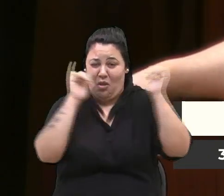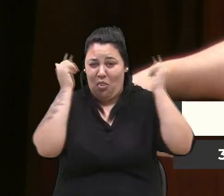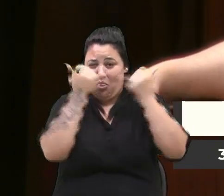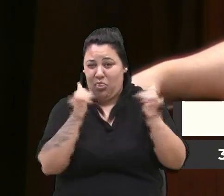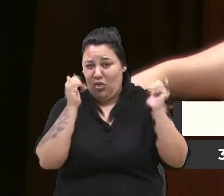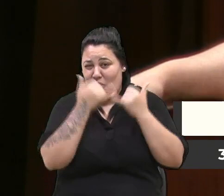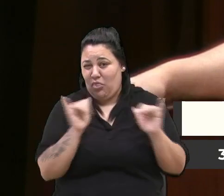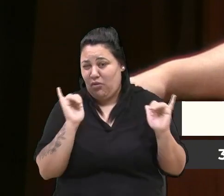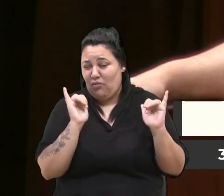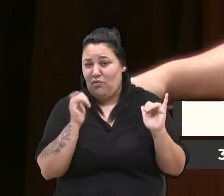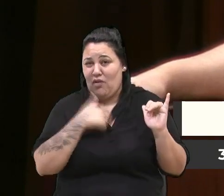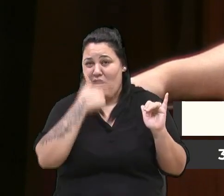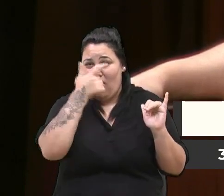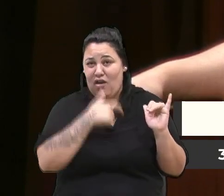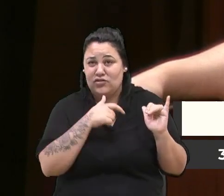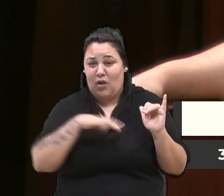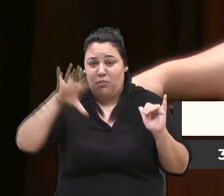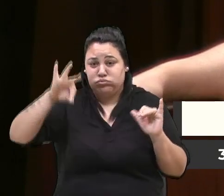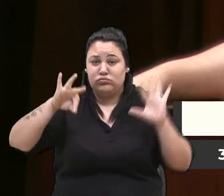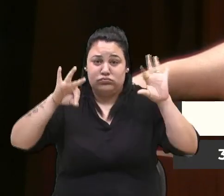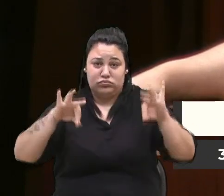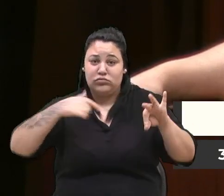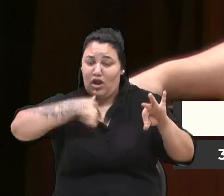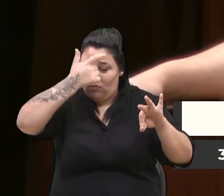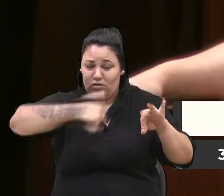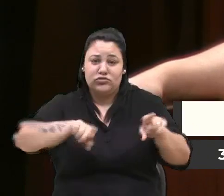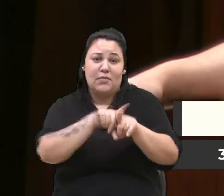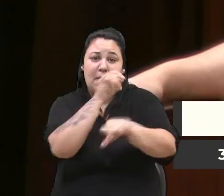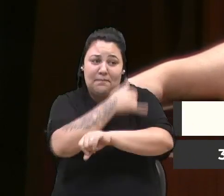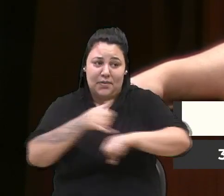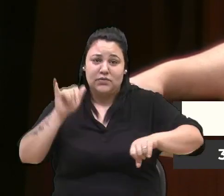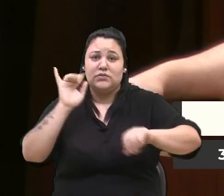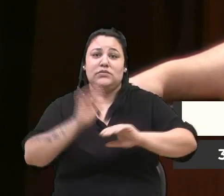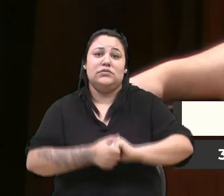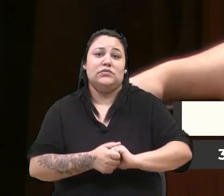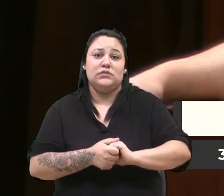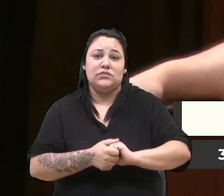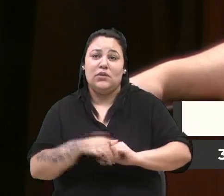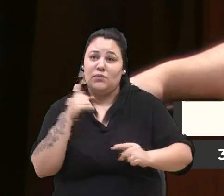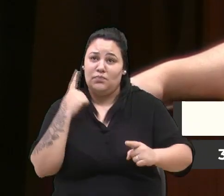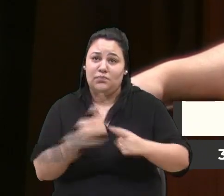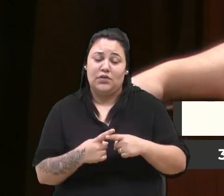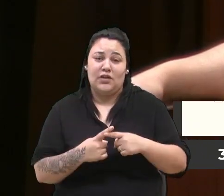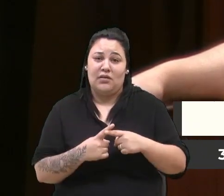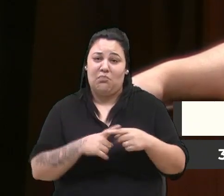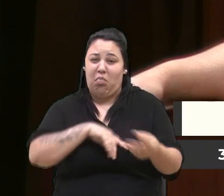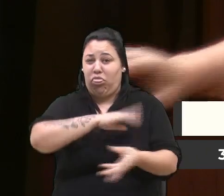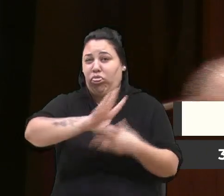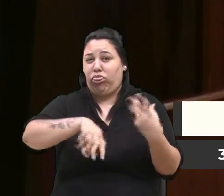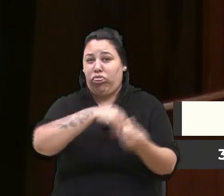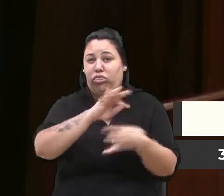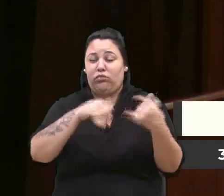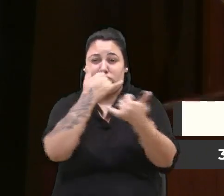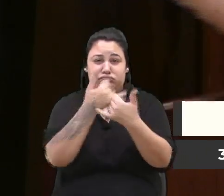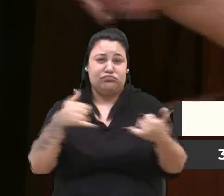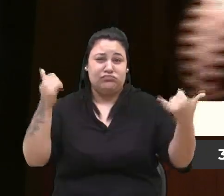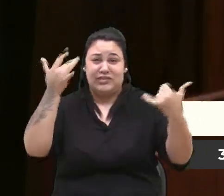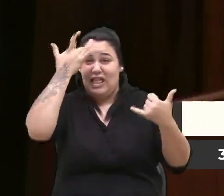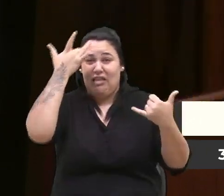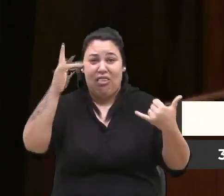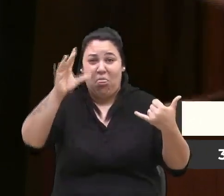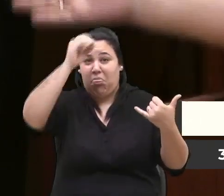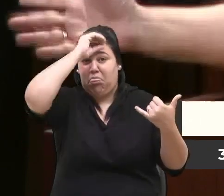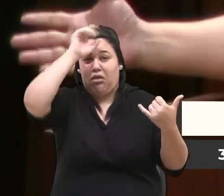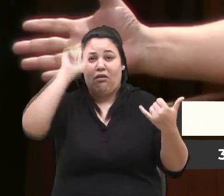fio para estender roupa passa ali, tá? Porque é uma camalhada de fio, que a gente nem sabe o que é, nem eles